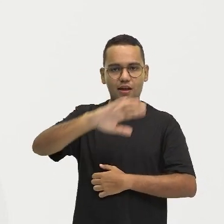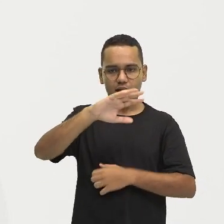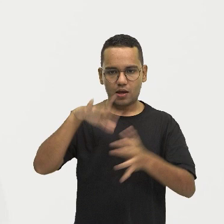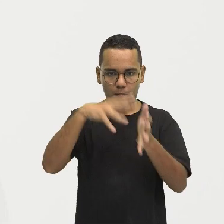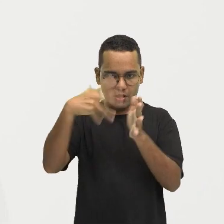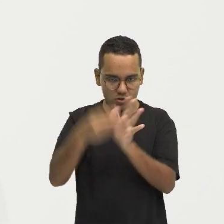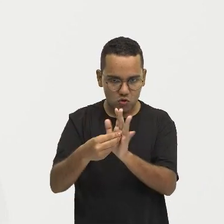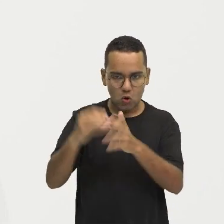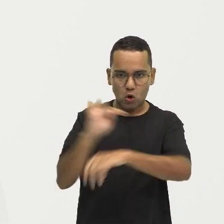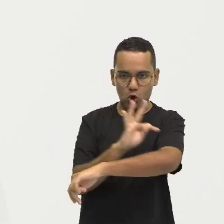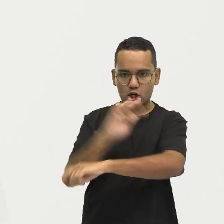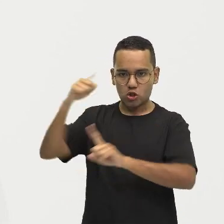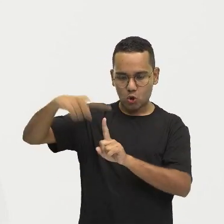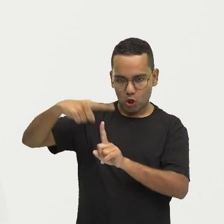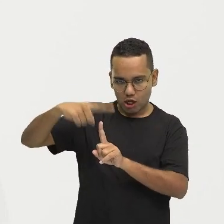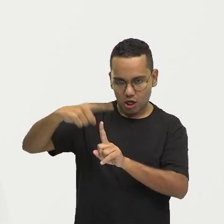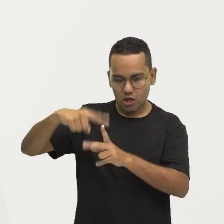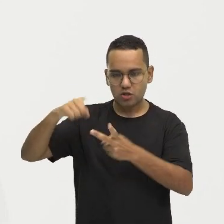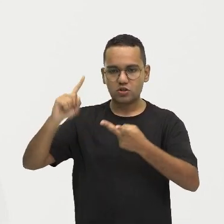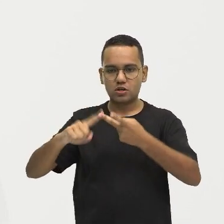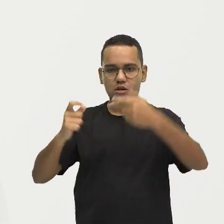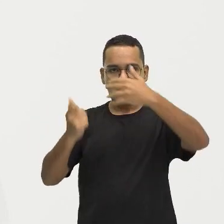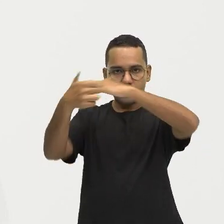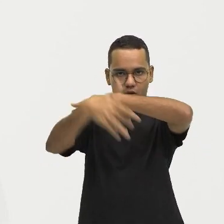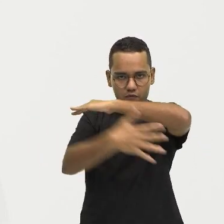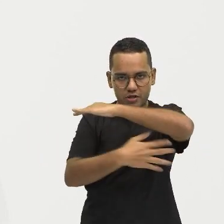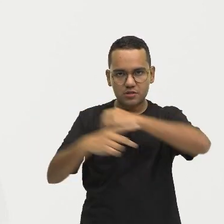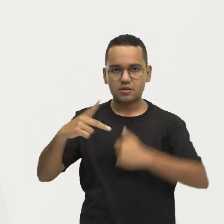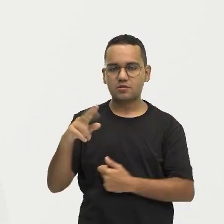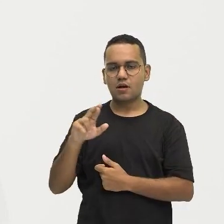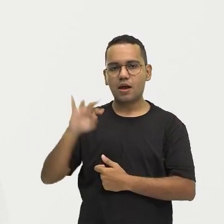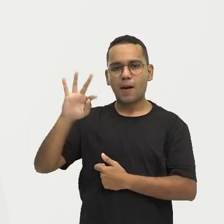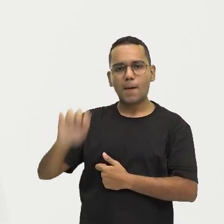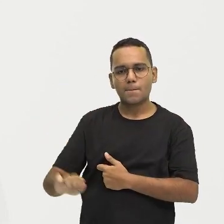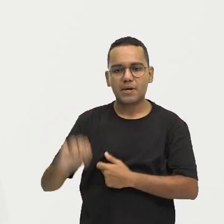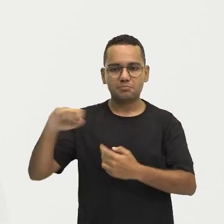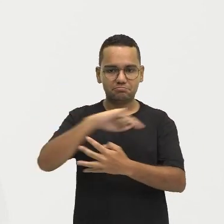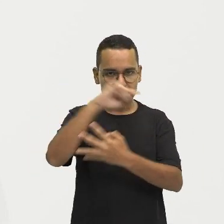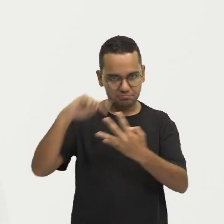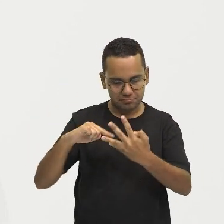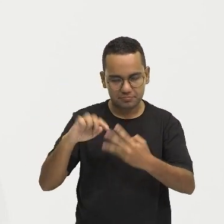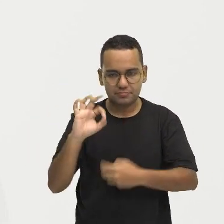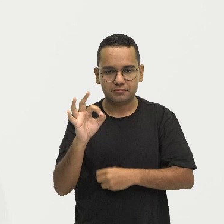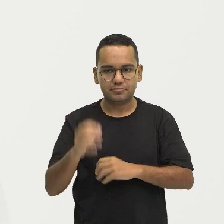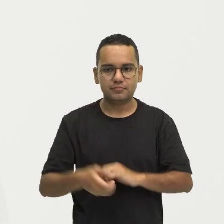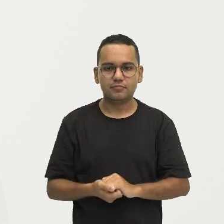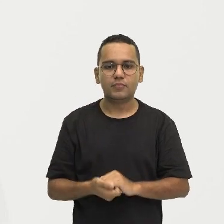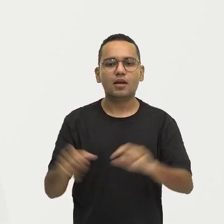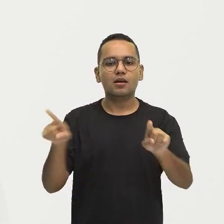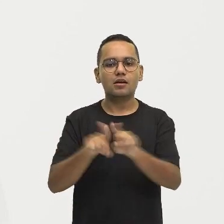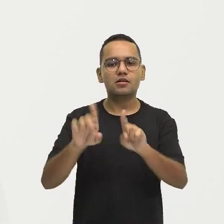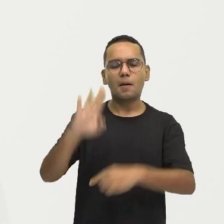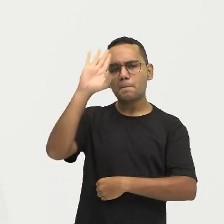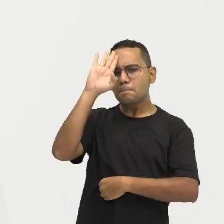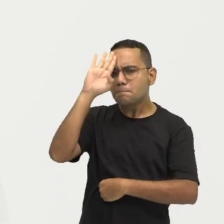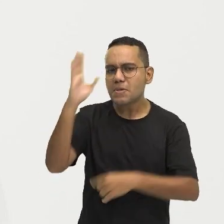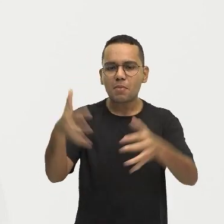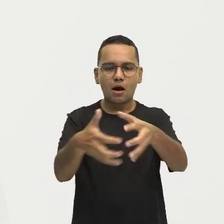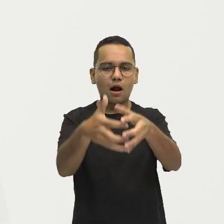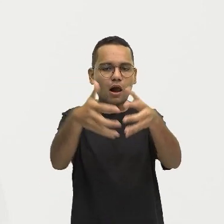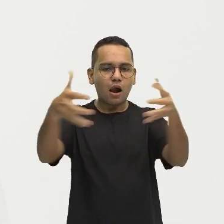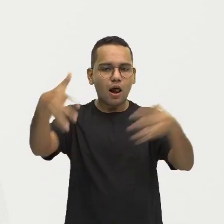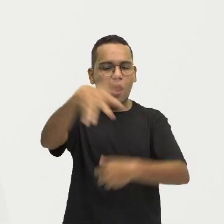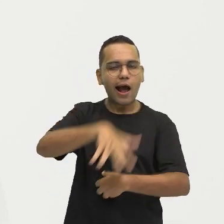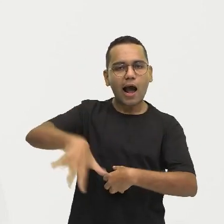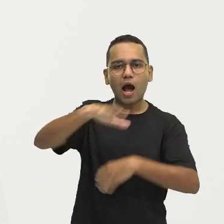Francisco e Prata, tá? O que resulta em um elevado potencial aquífero e favorece também a sua biodiversidade,